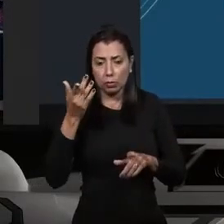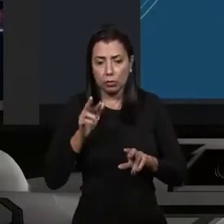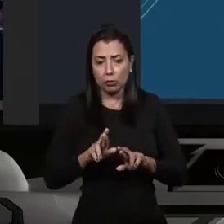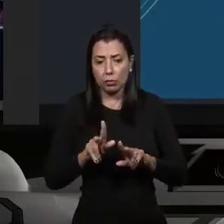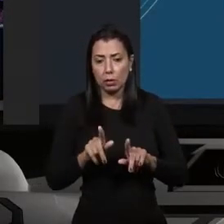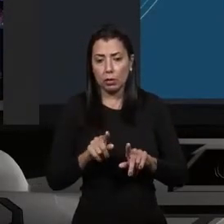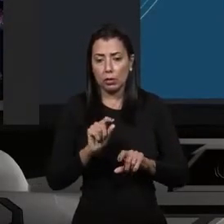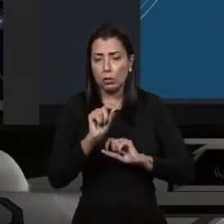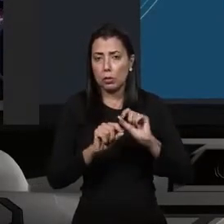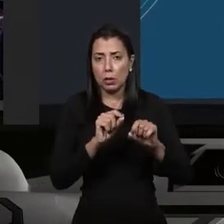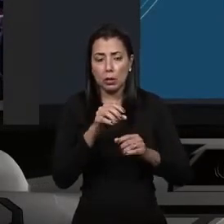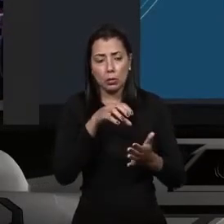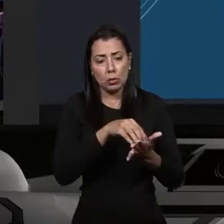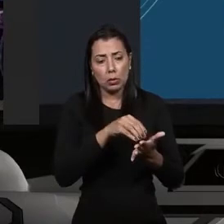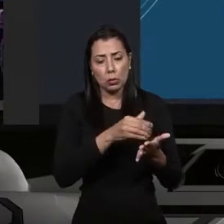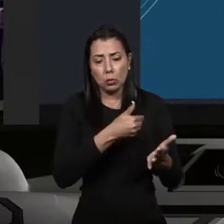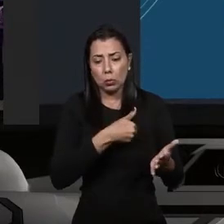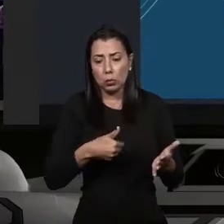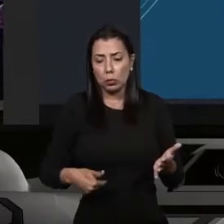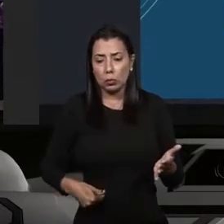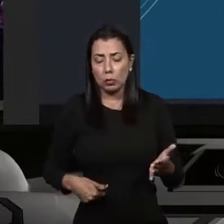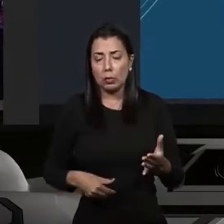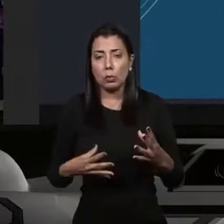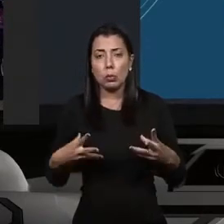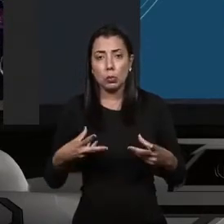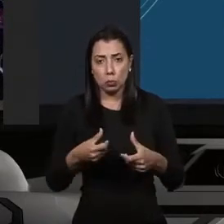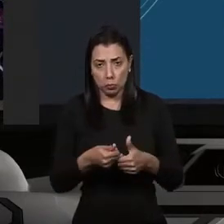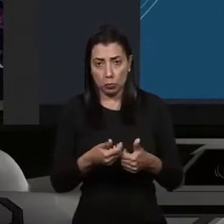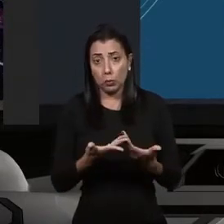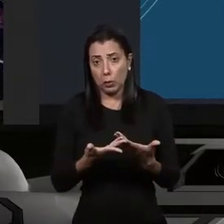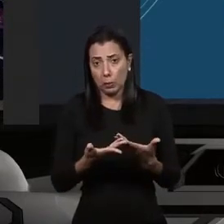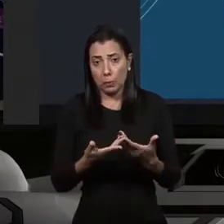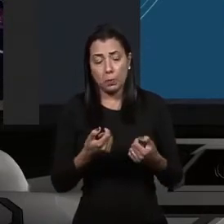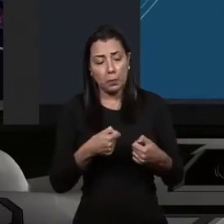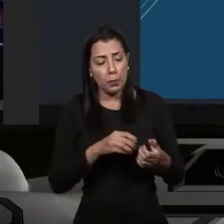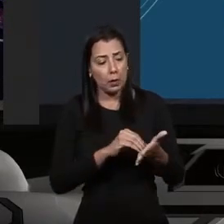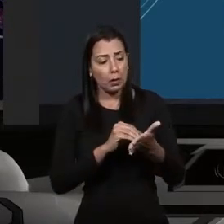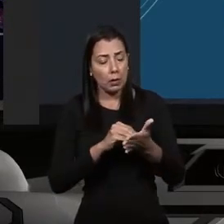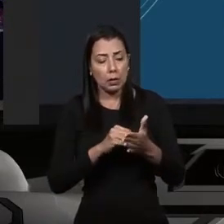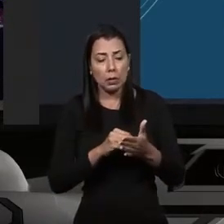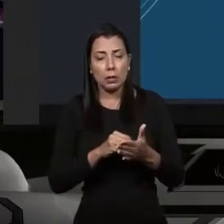que é o centro de governo em si, né? Uma imprecisão terminológica